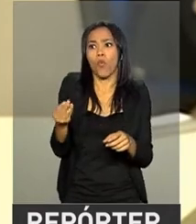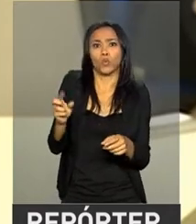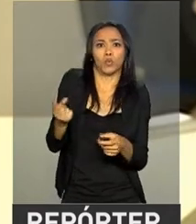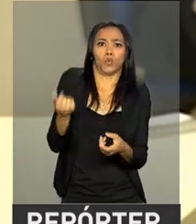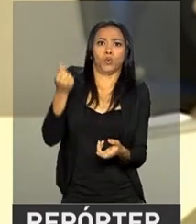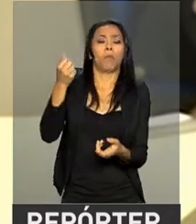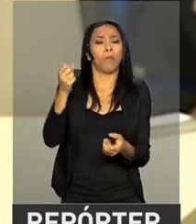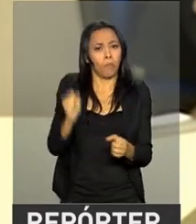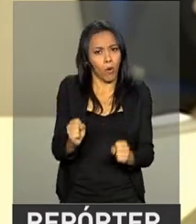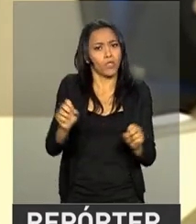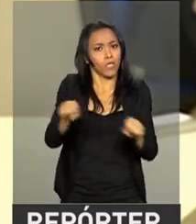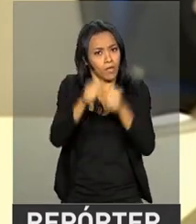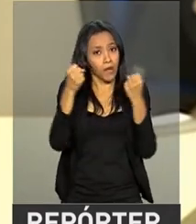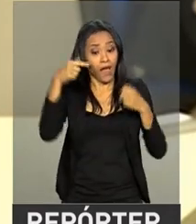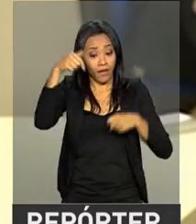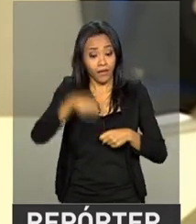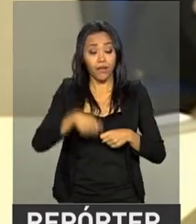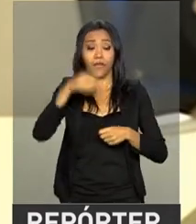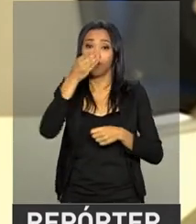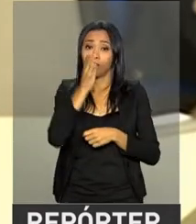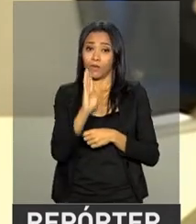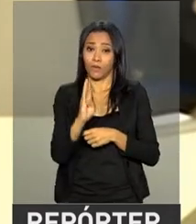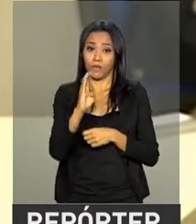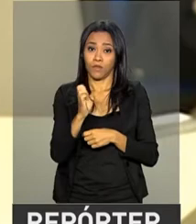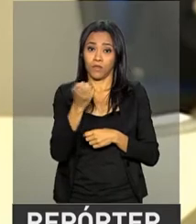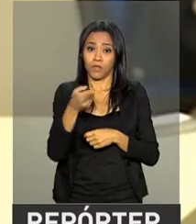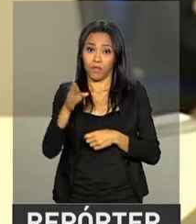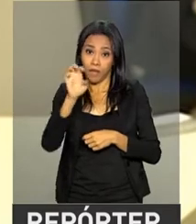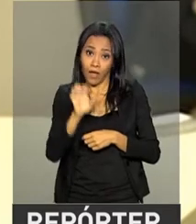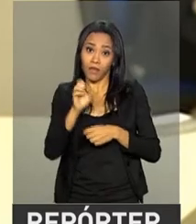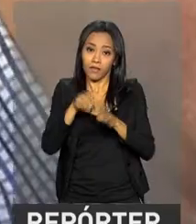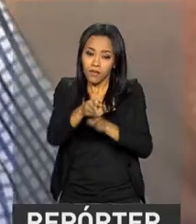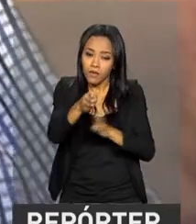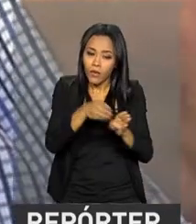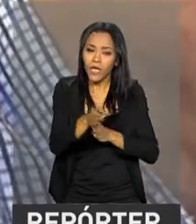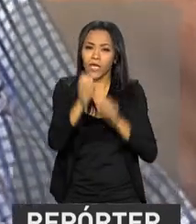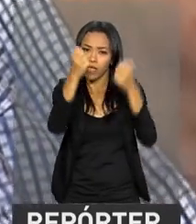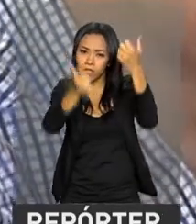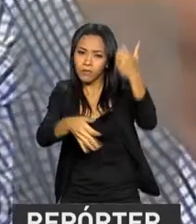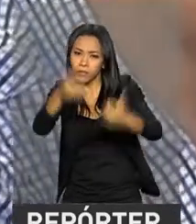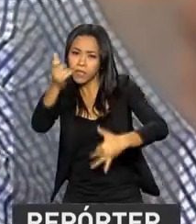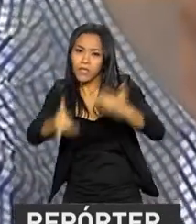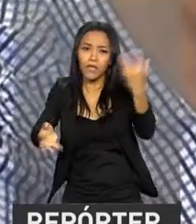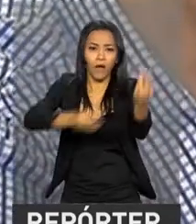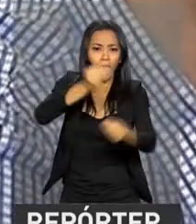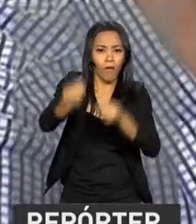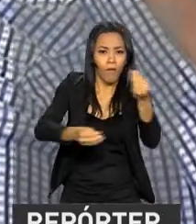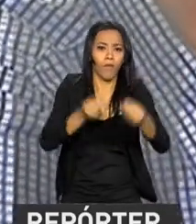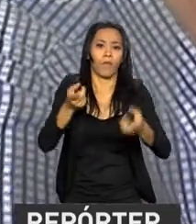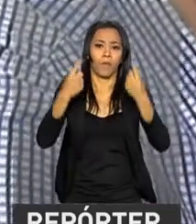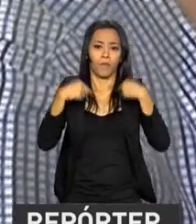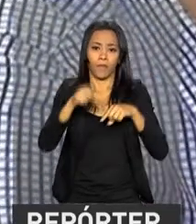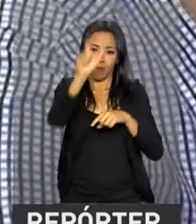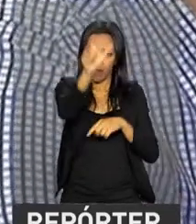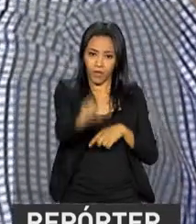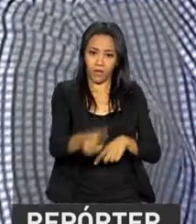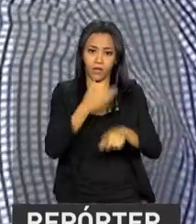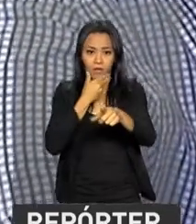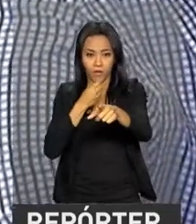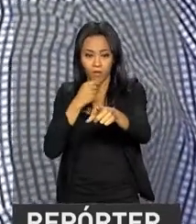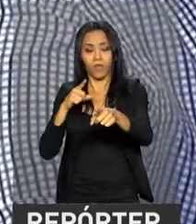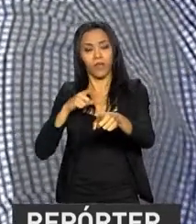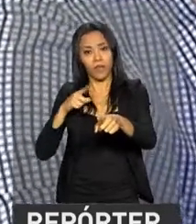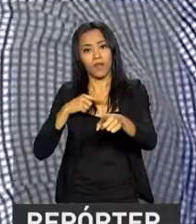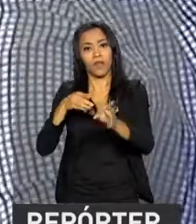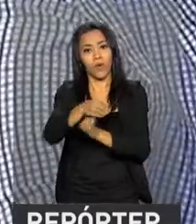faz entender o que ele quer e há então feito o melhor produto possível pra ele o engenheiro sílvio bernardes júnior tem uma consultoria de meio